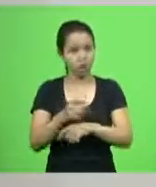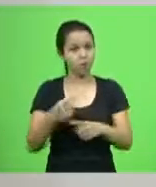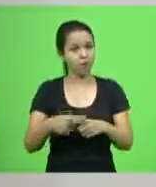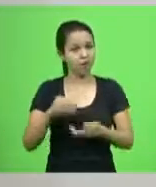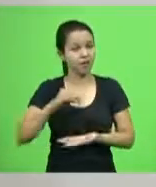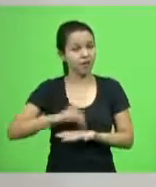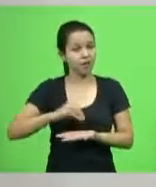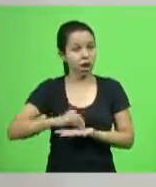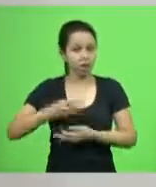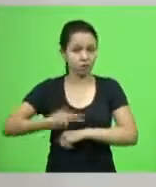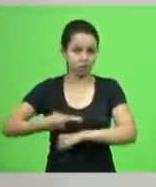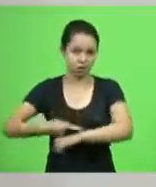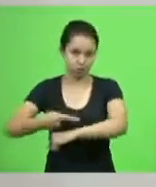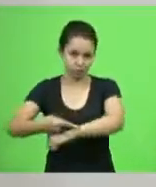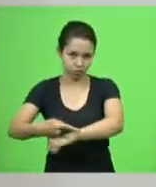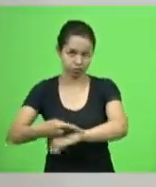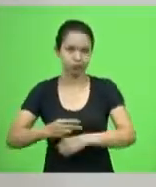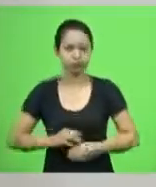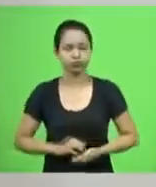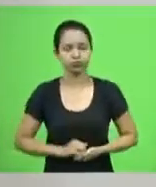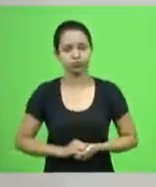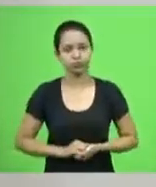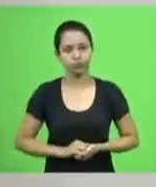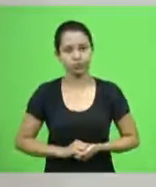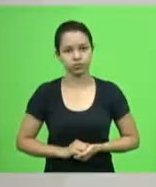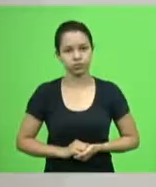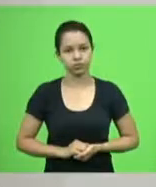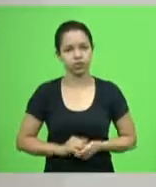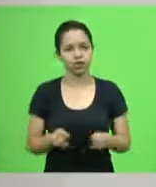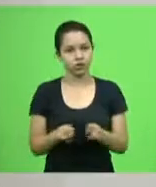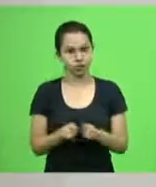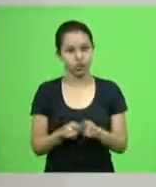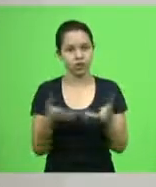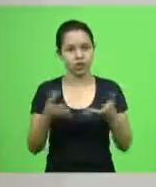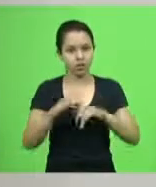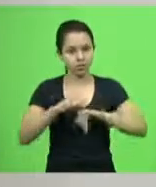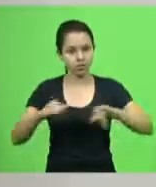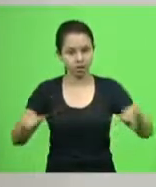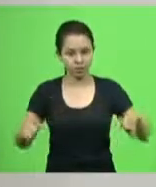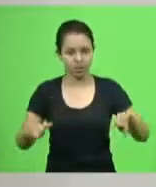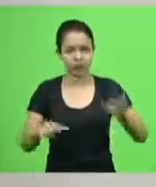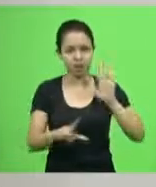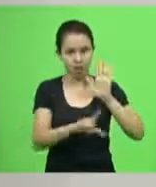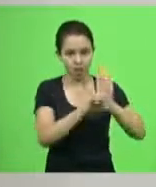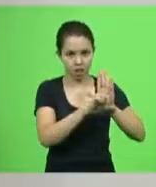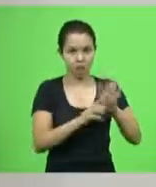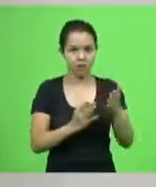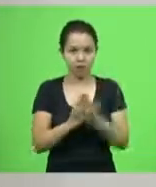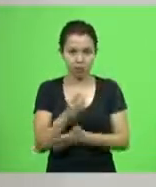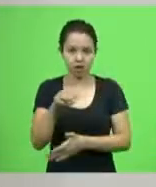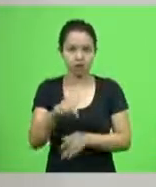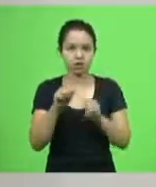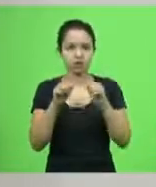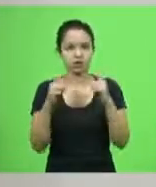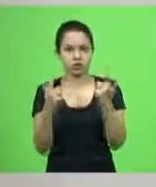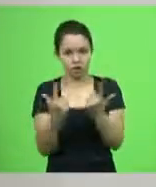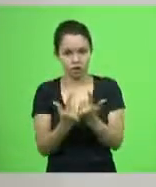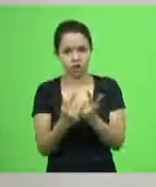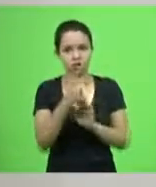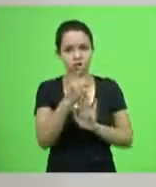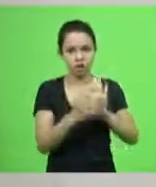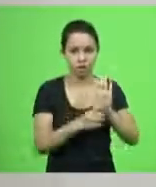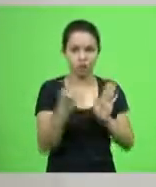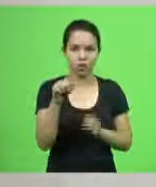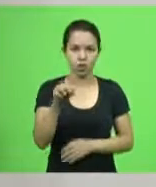de leitos. Quero também anunciar que, apesar da lei aprovada nesta casa e do decreto 1003 e do novo